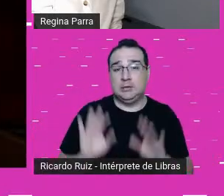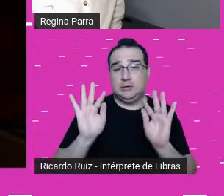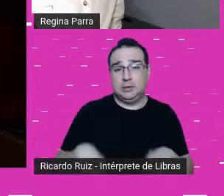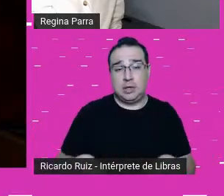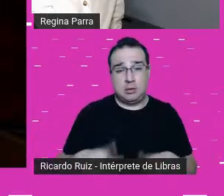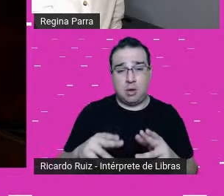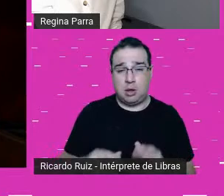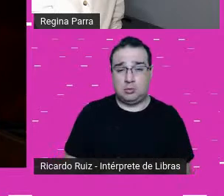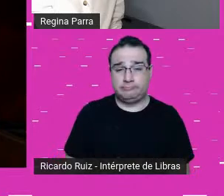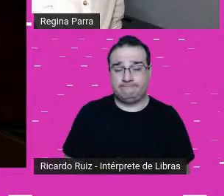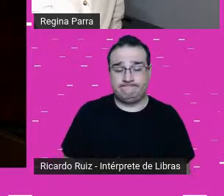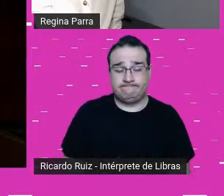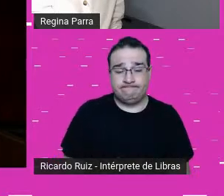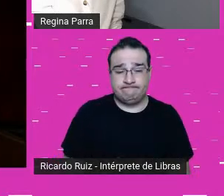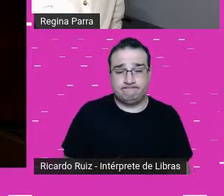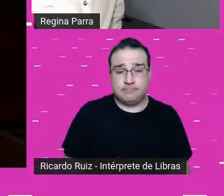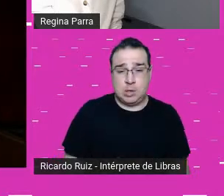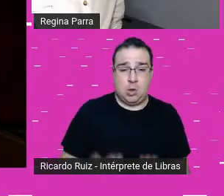fossem